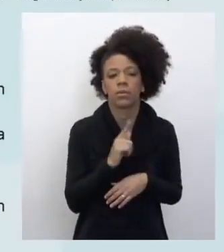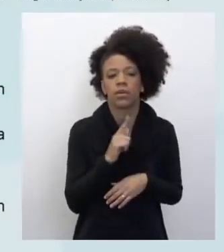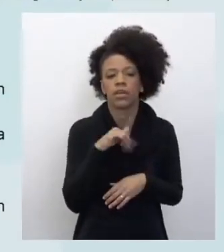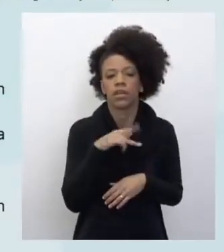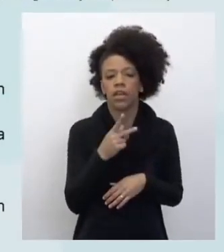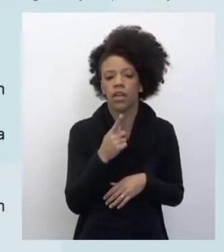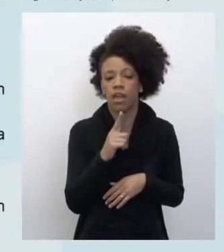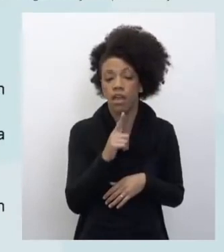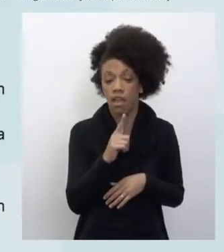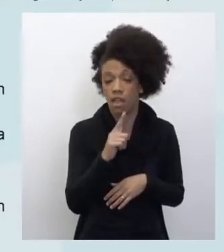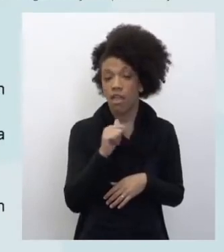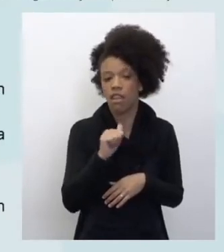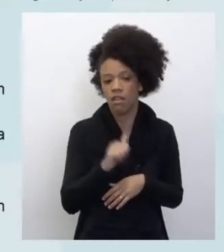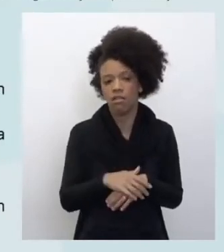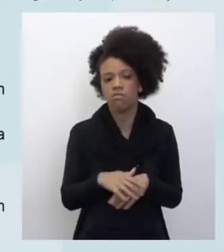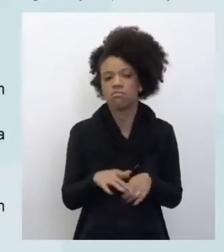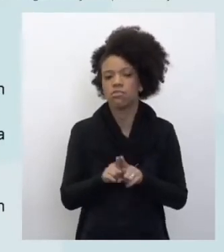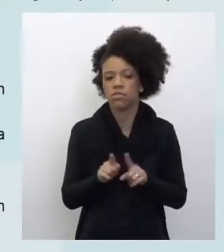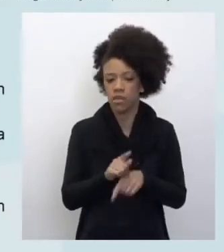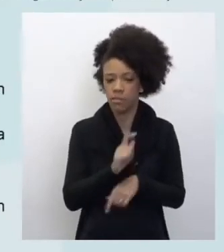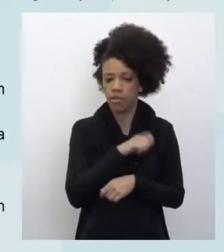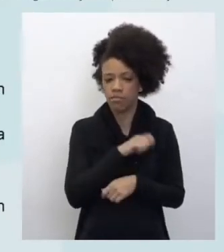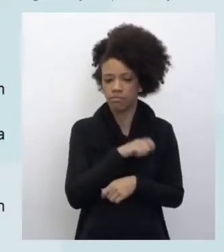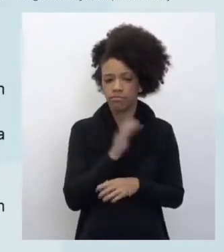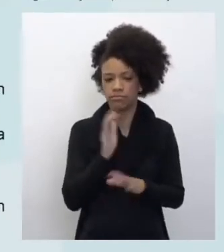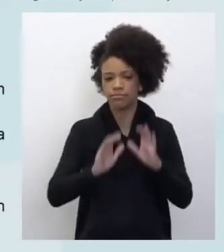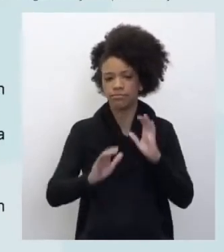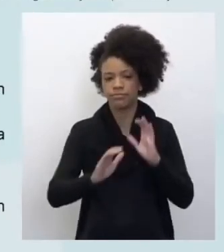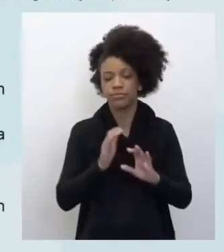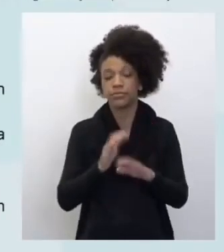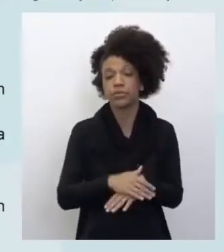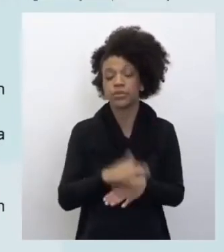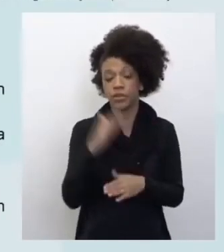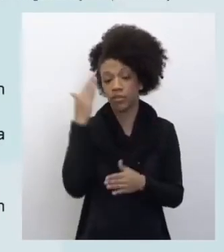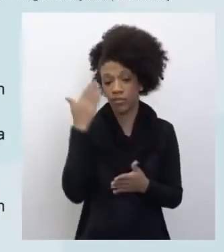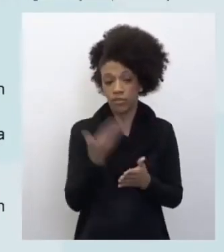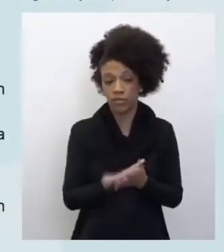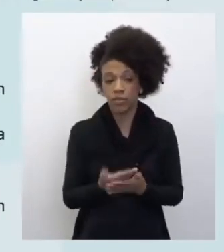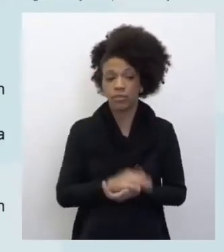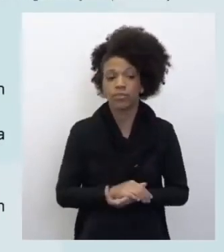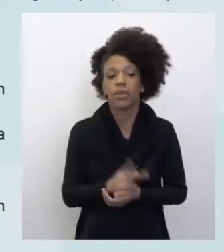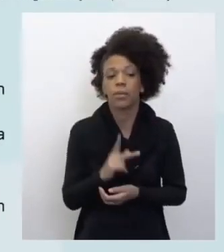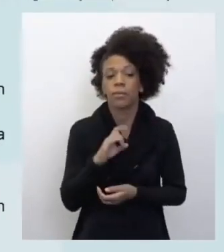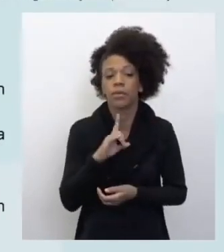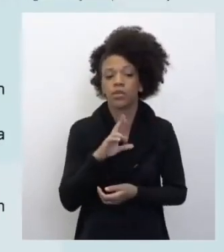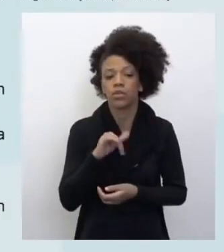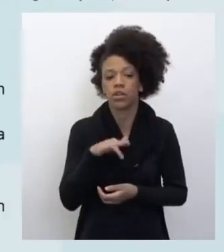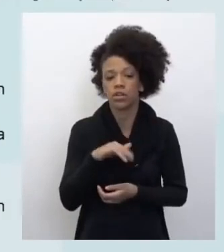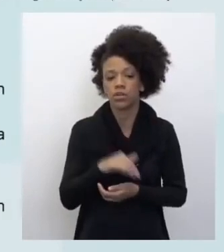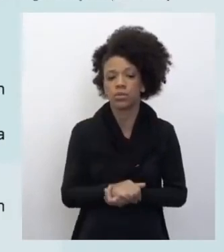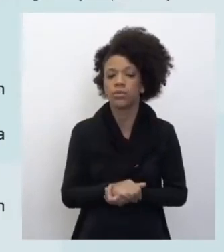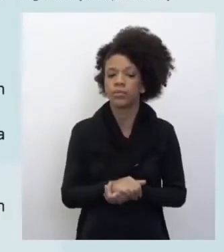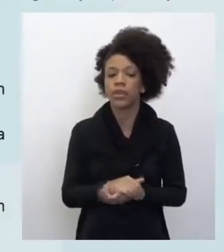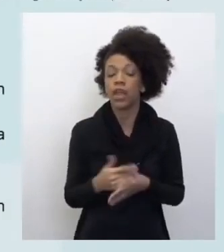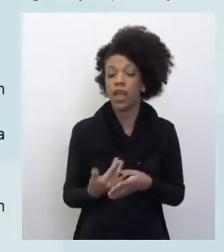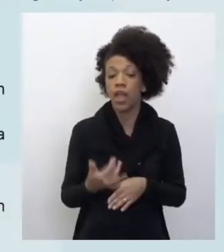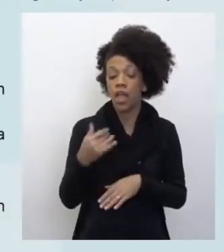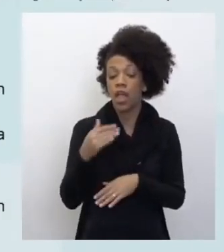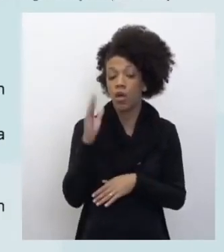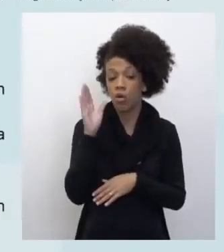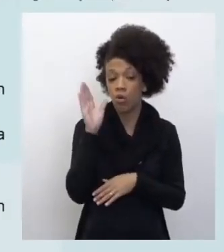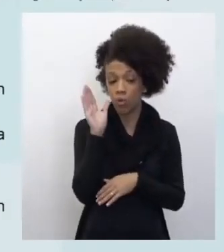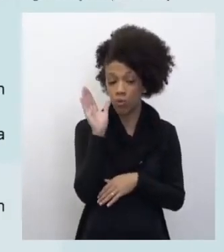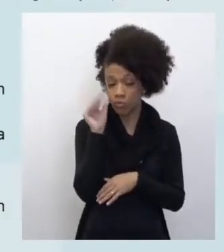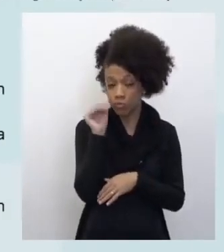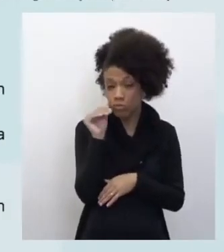fiel, astuto, inteligente, egoísta e ágil, que trabalhava para o Pantaleão. Pedrolino era o Pierrot,